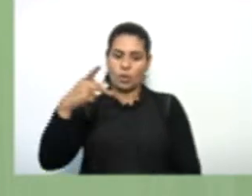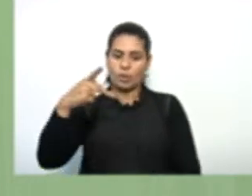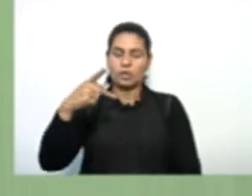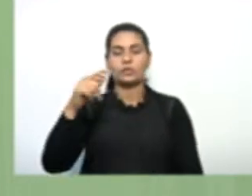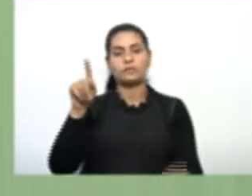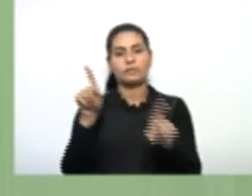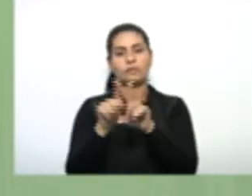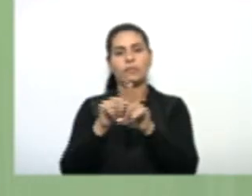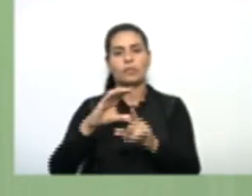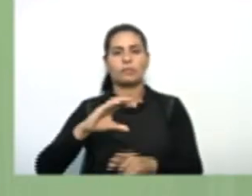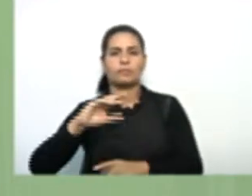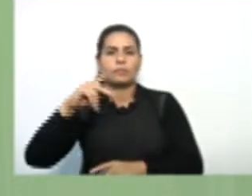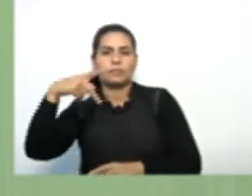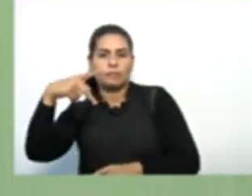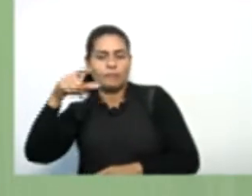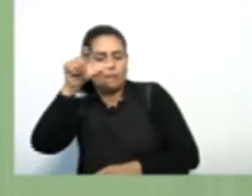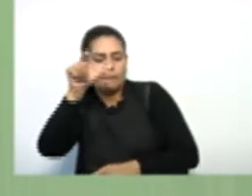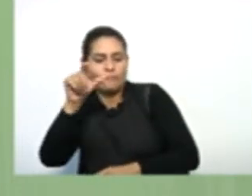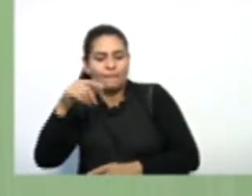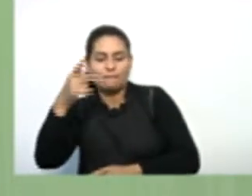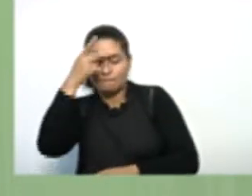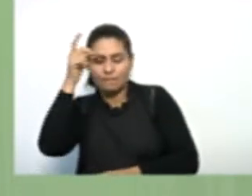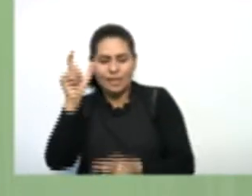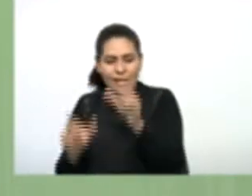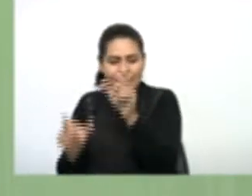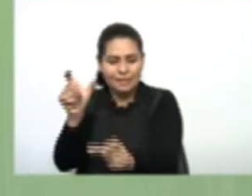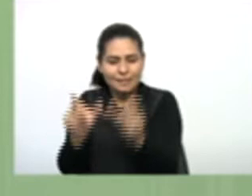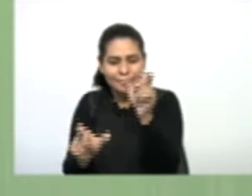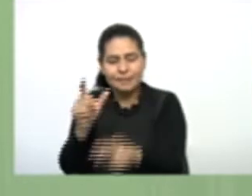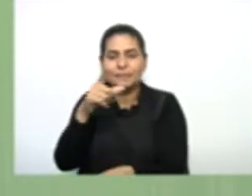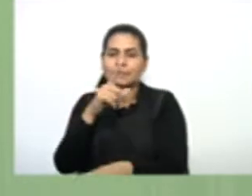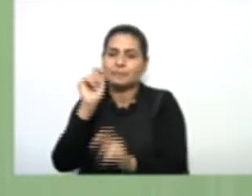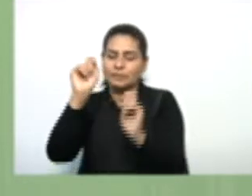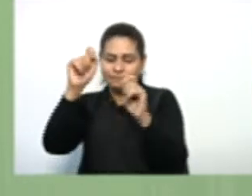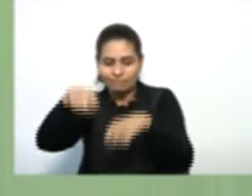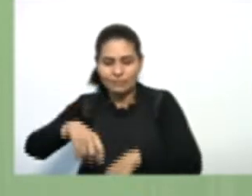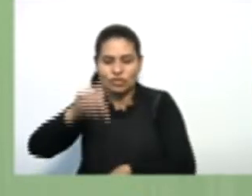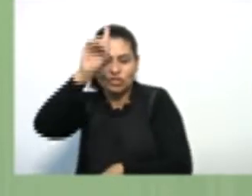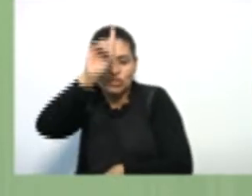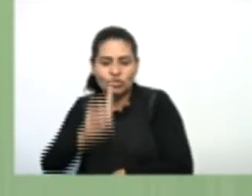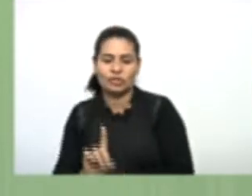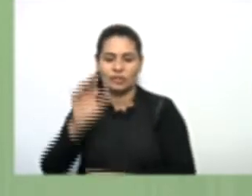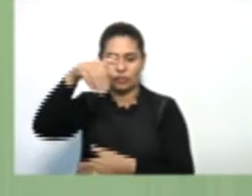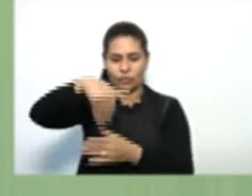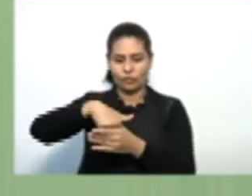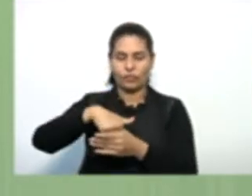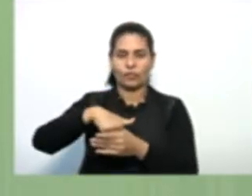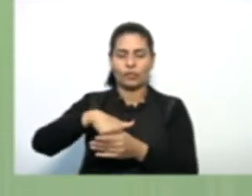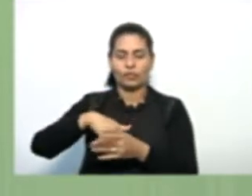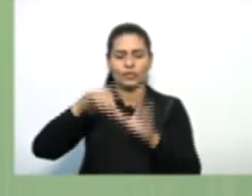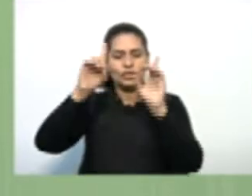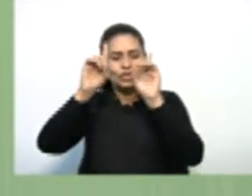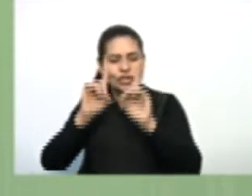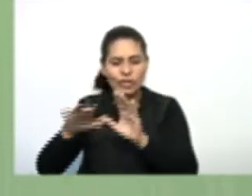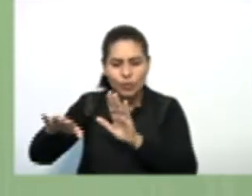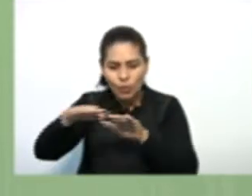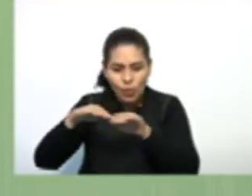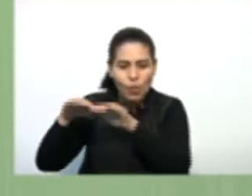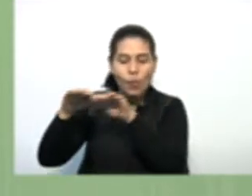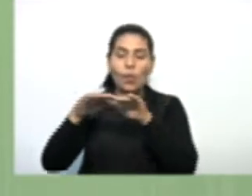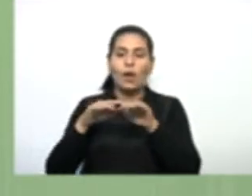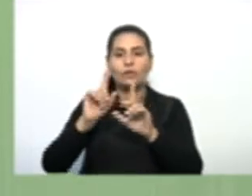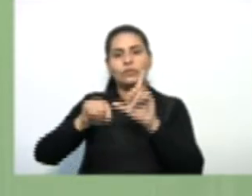na cooperativa, cada cooperado tem o mesmo direito de voto dos demais